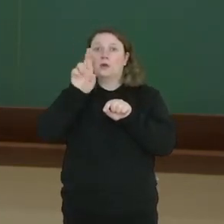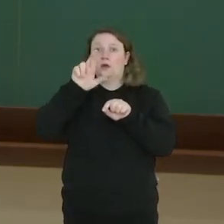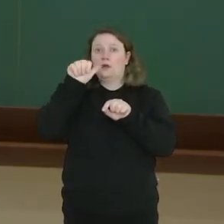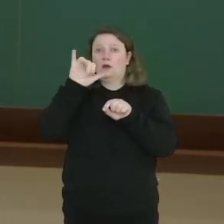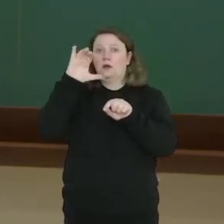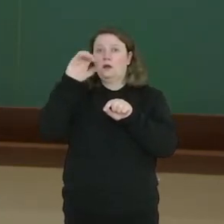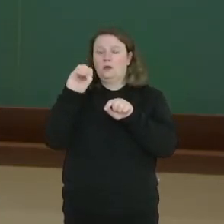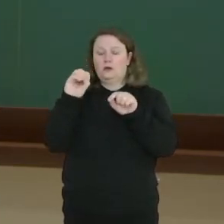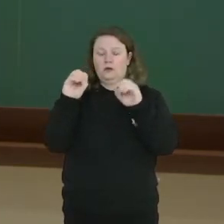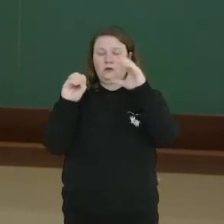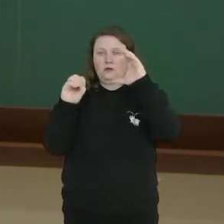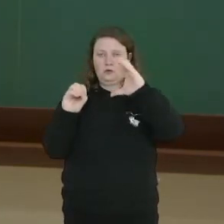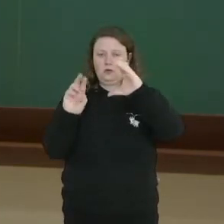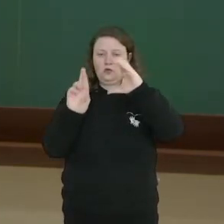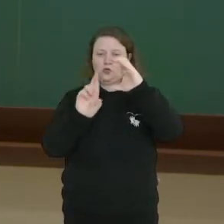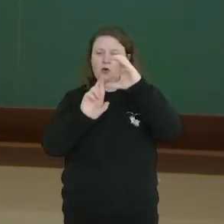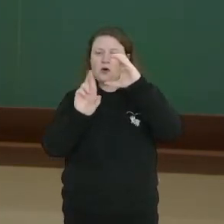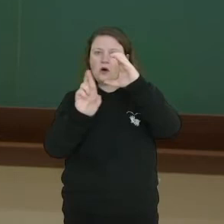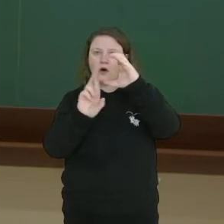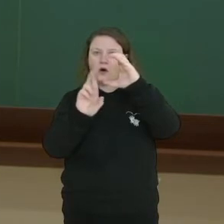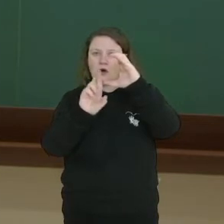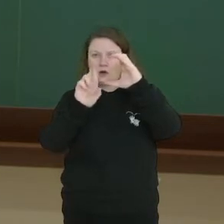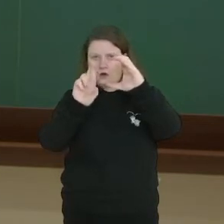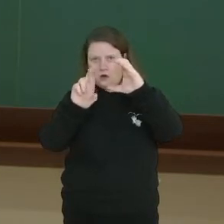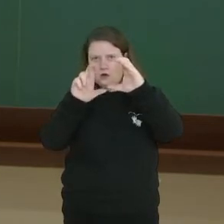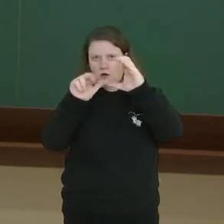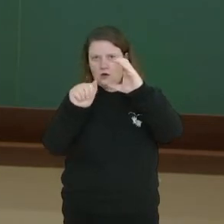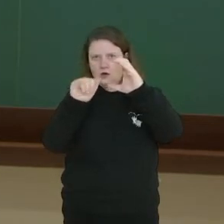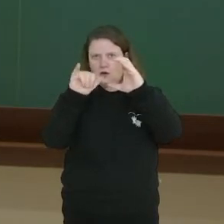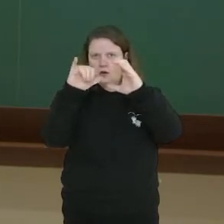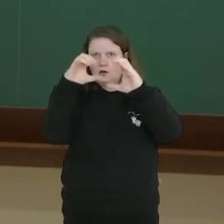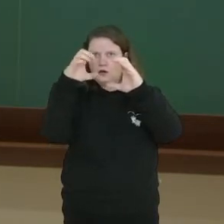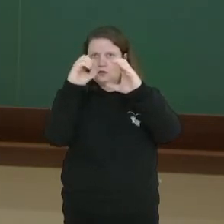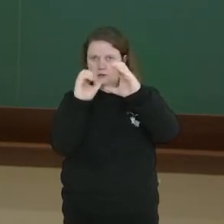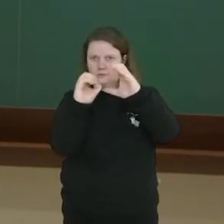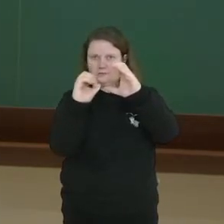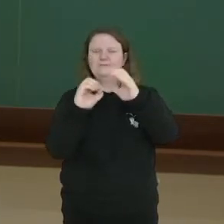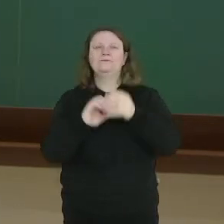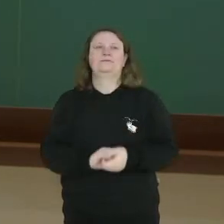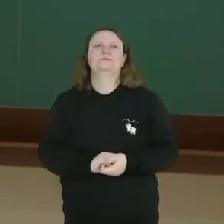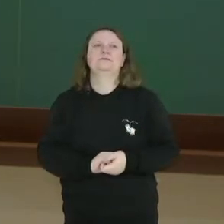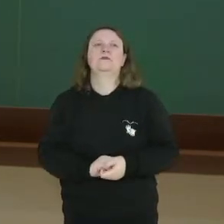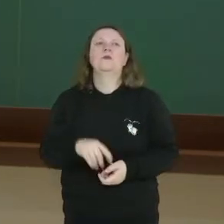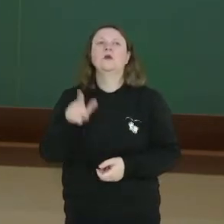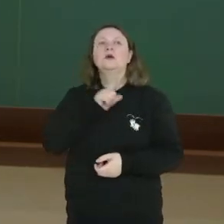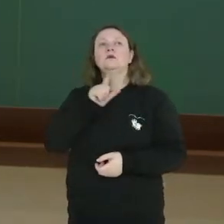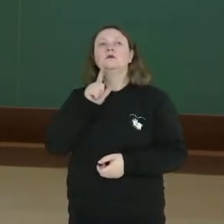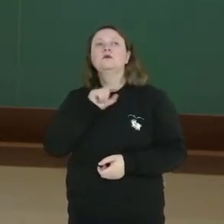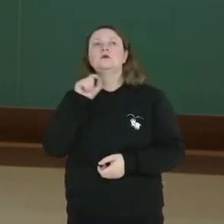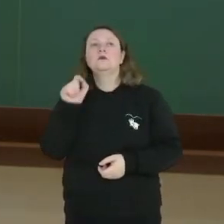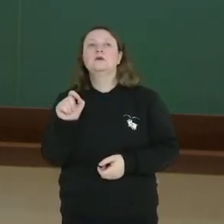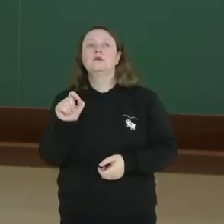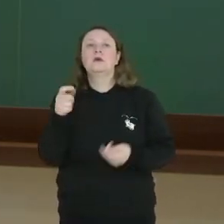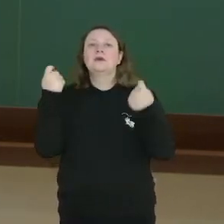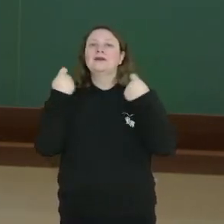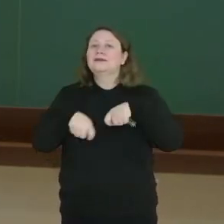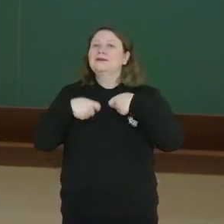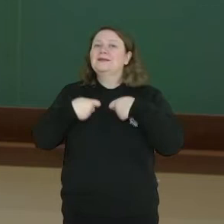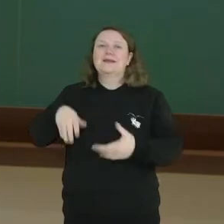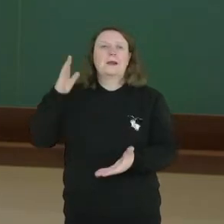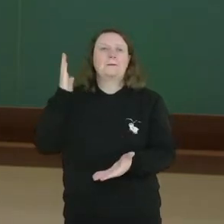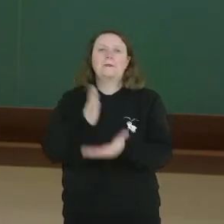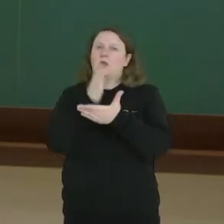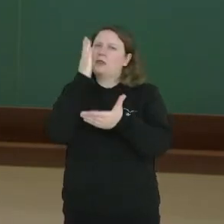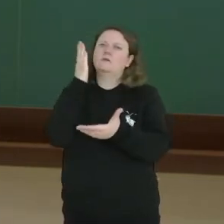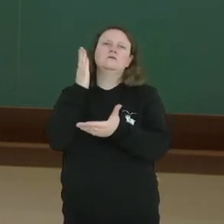E o diâmetro é uma corda especial, é a maior corda que eu consigo traçar dentro da circunferência. E ela necessariamente tem que passar pelo